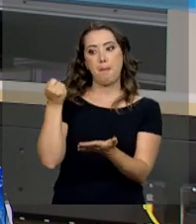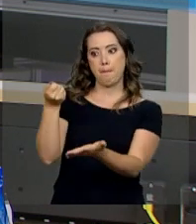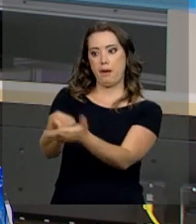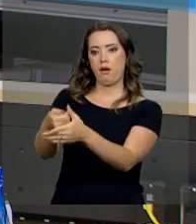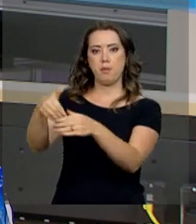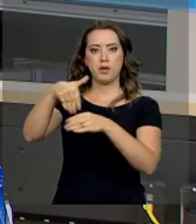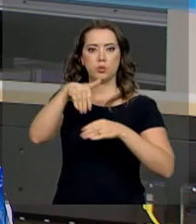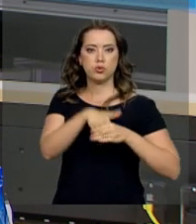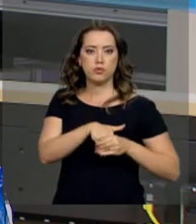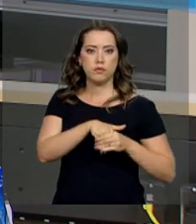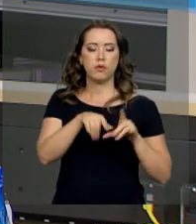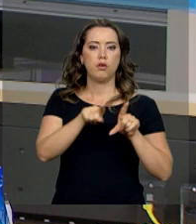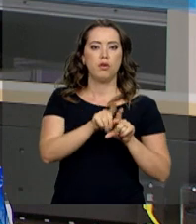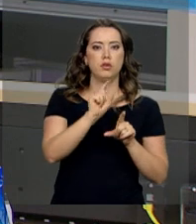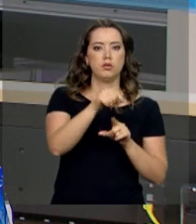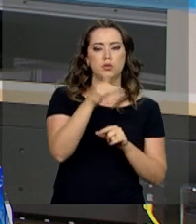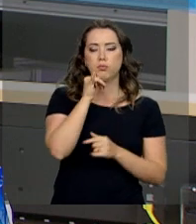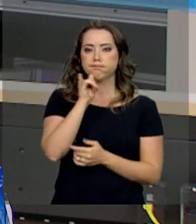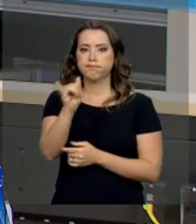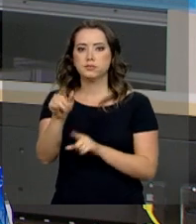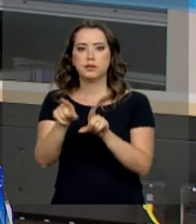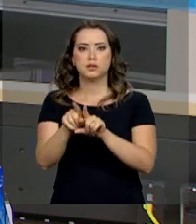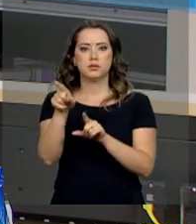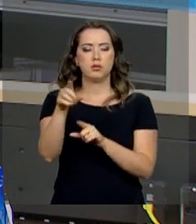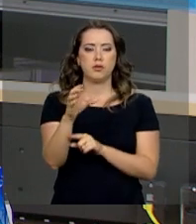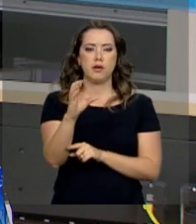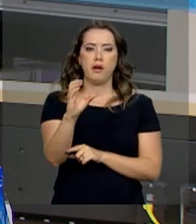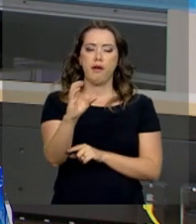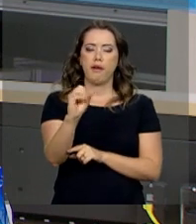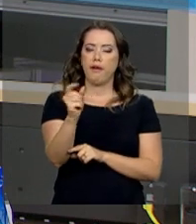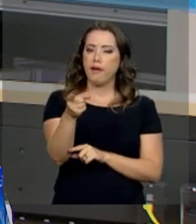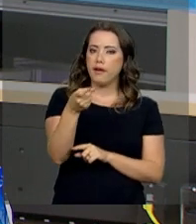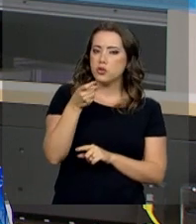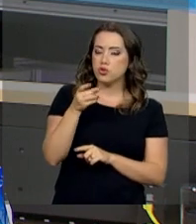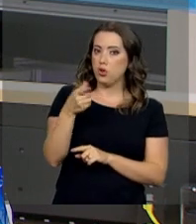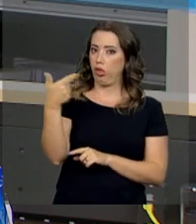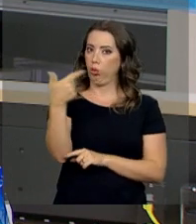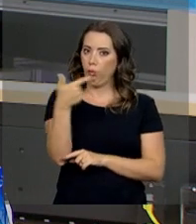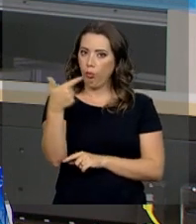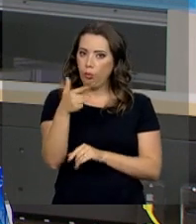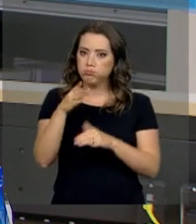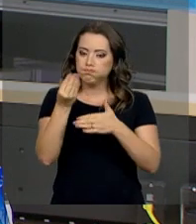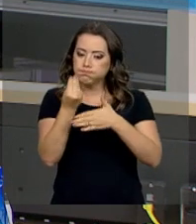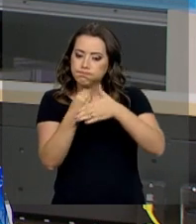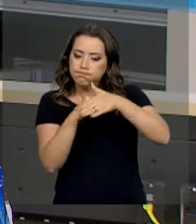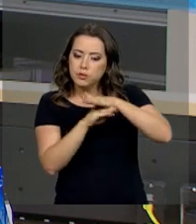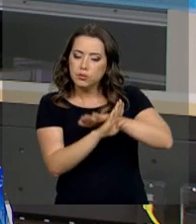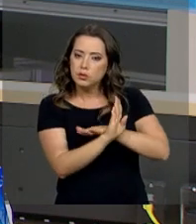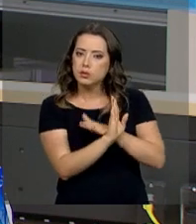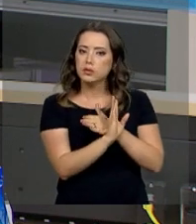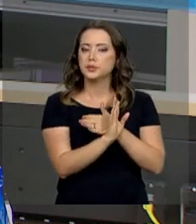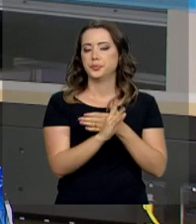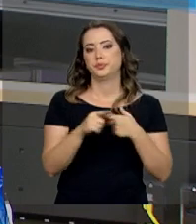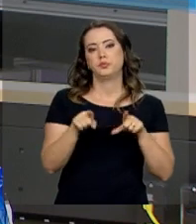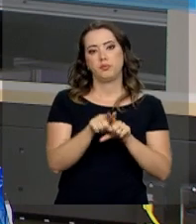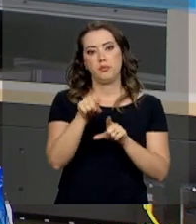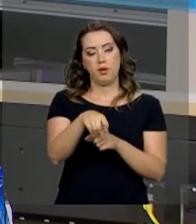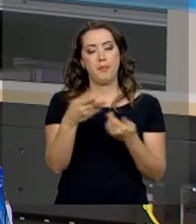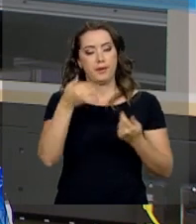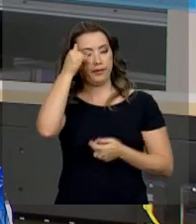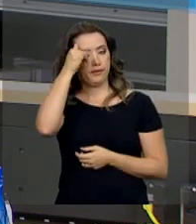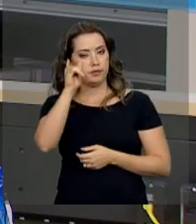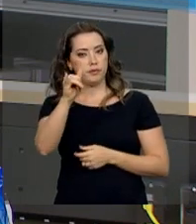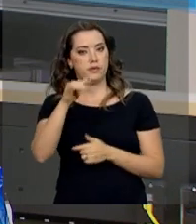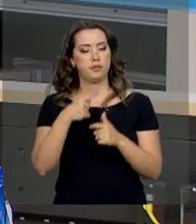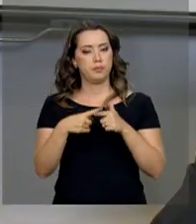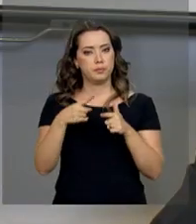A integração de informações por meio deste centro vai facilitar o combate a esses crimes e garantir uma eleição mais tranquila